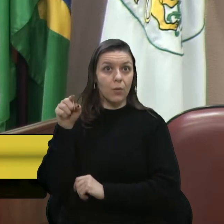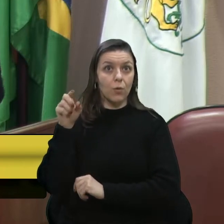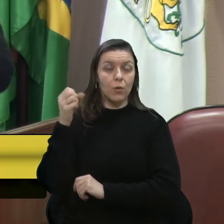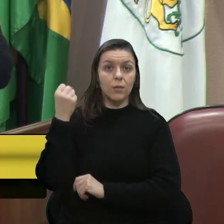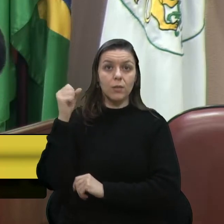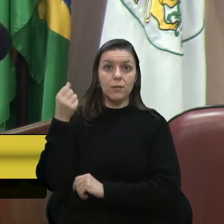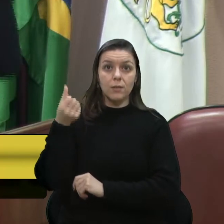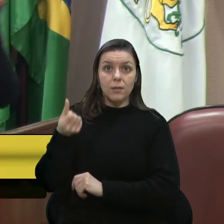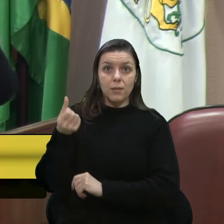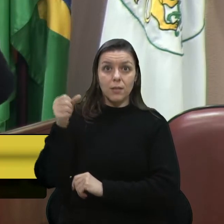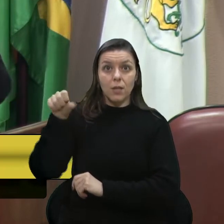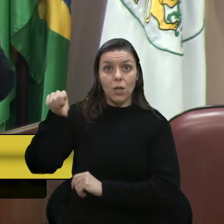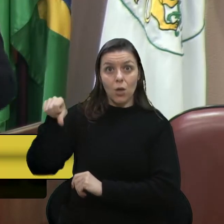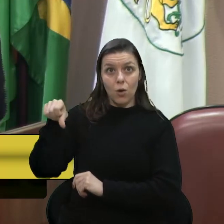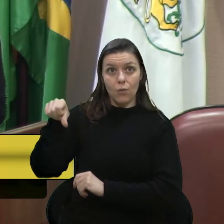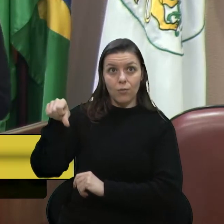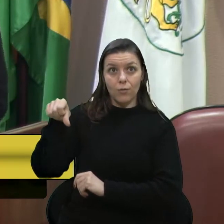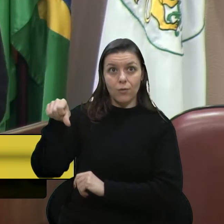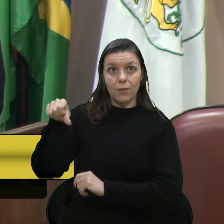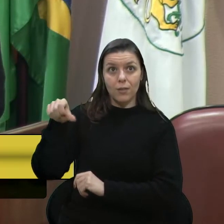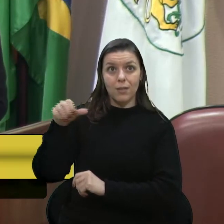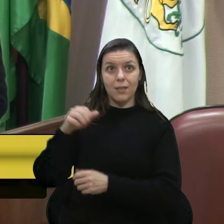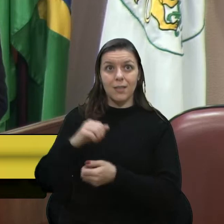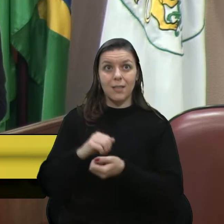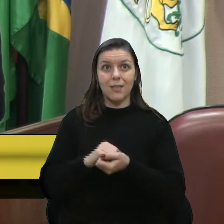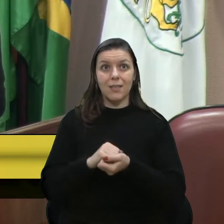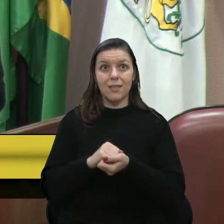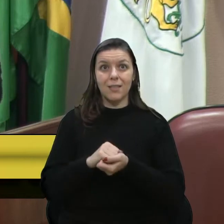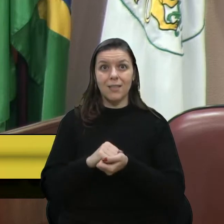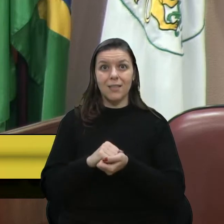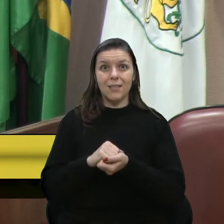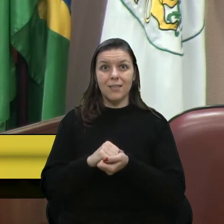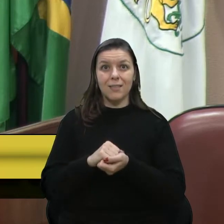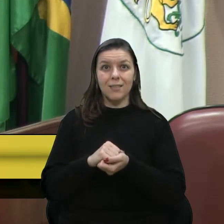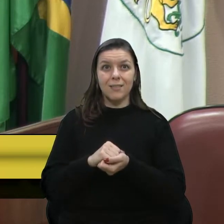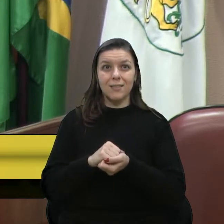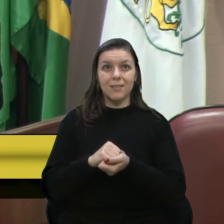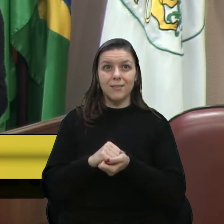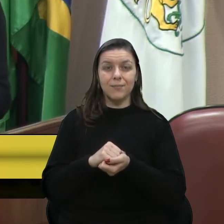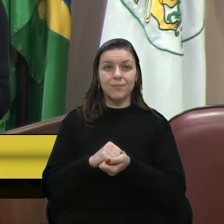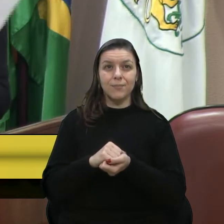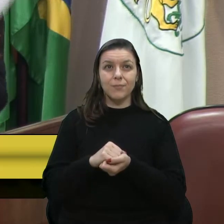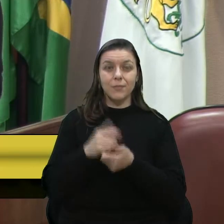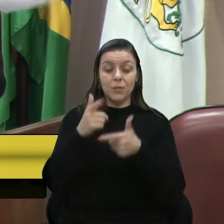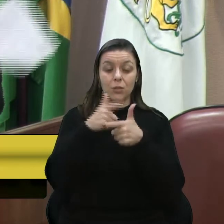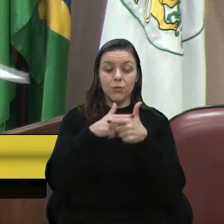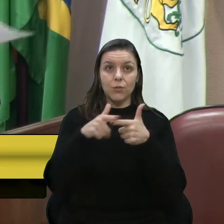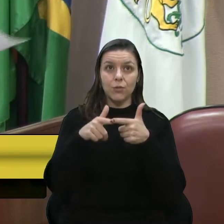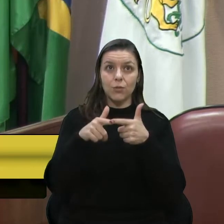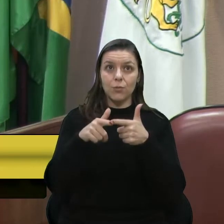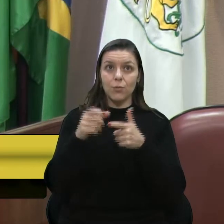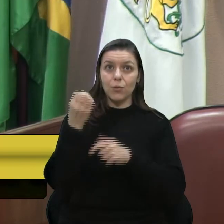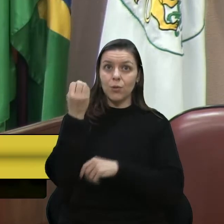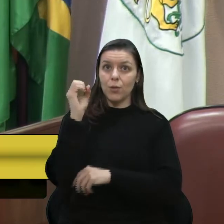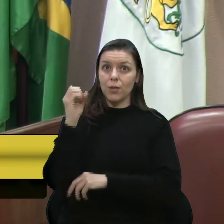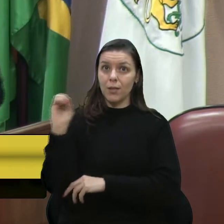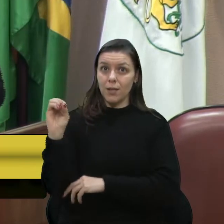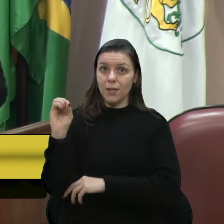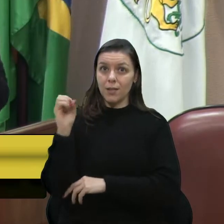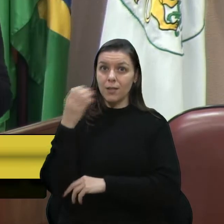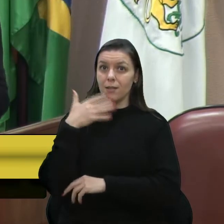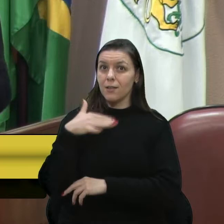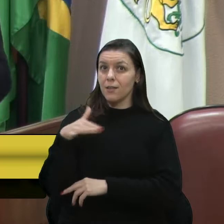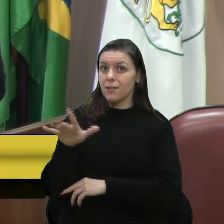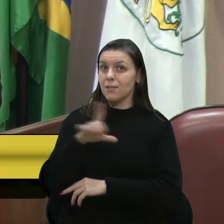28.869. Uma parte Divide no momento isso, oportuno, vereadora. Pode ser no finalzinho, pode ser no finalzinho. Divide isso por 80 crianças, a gente tem